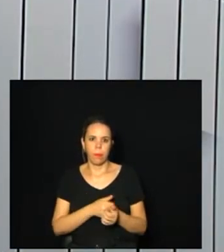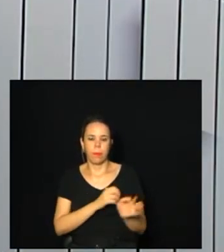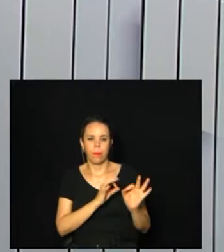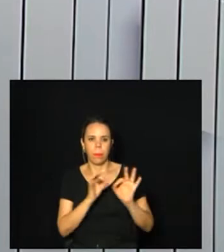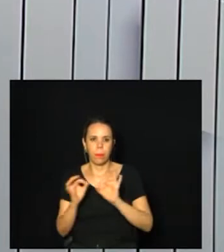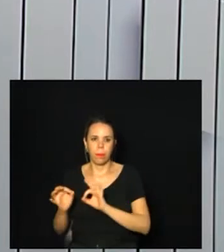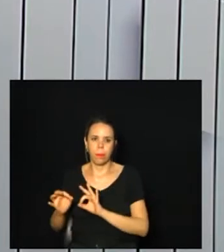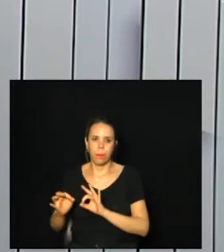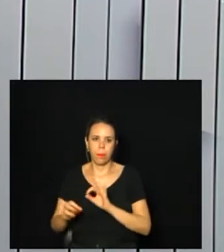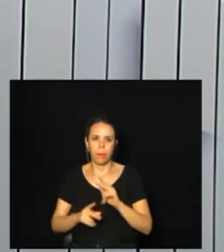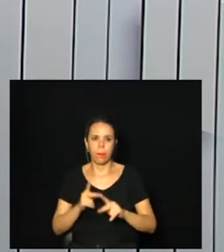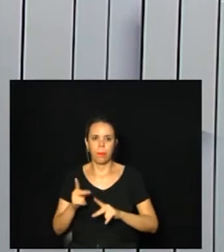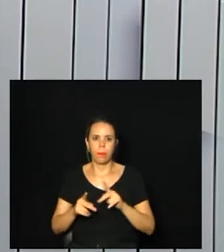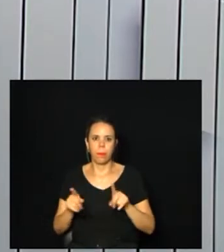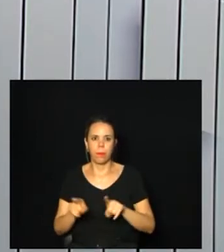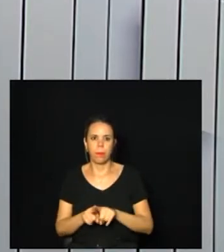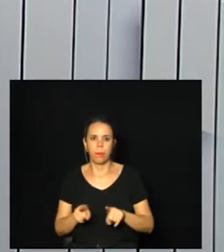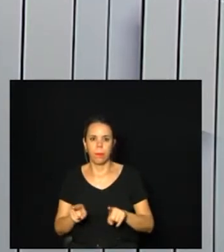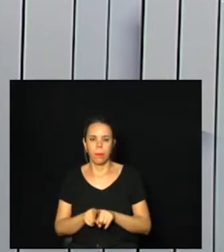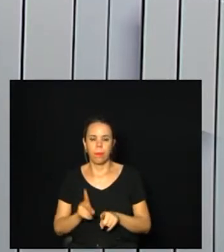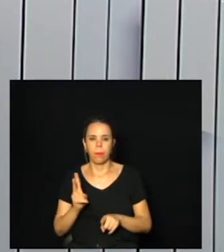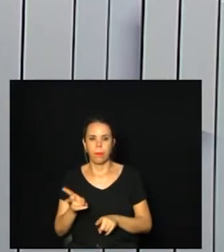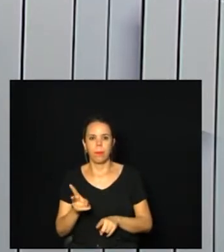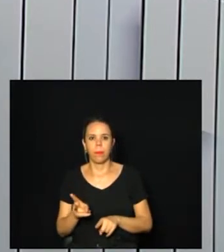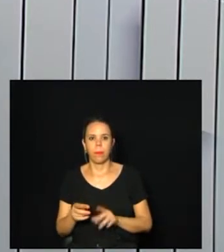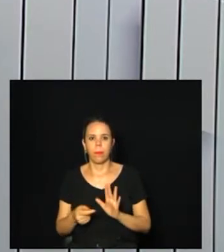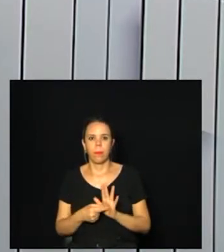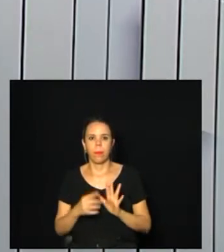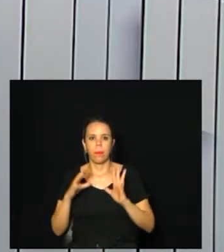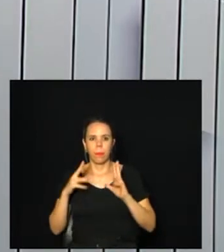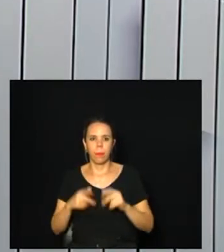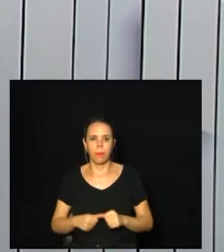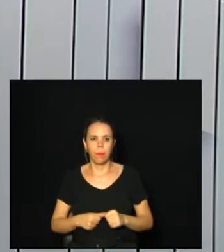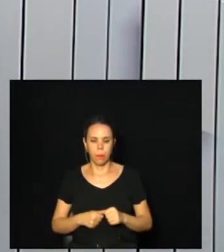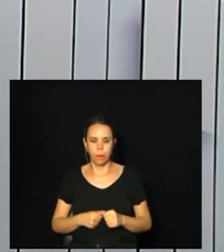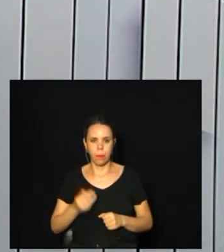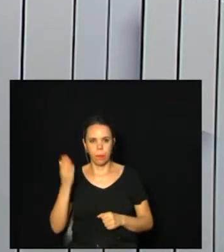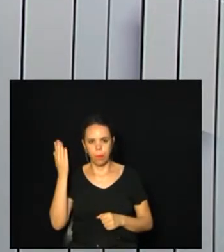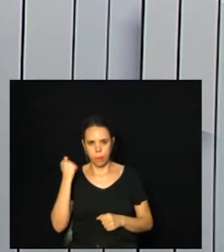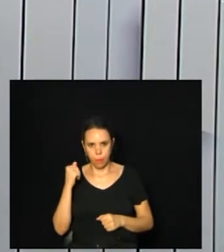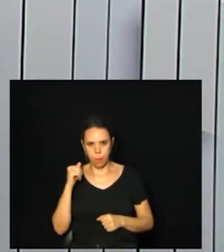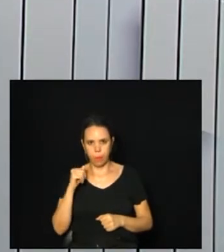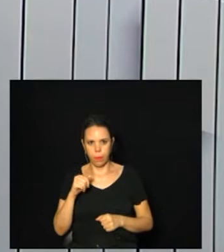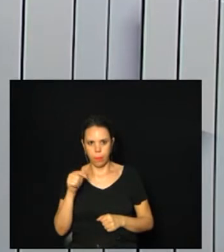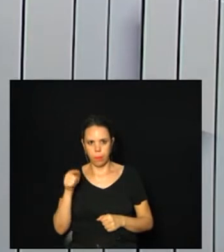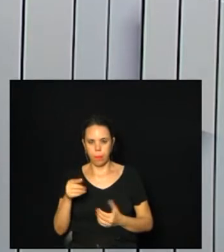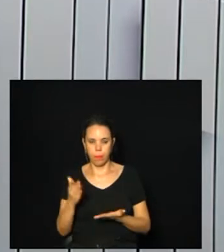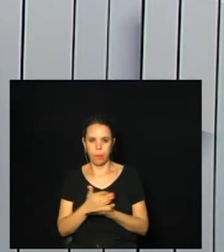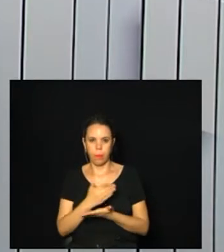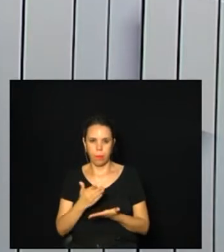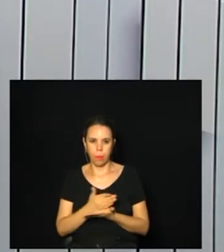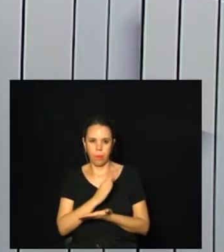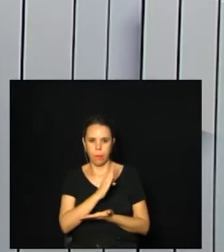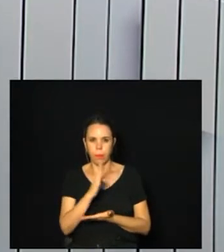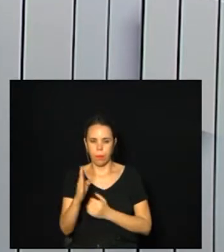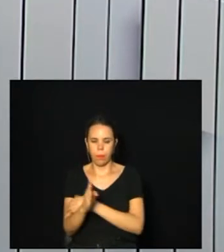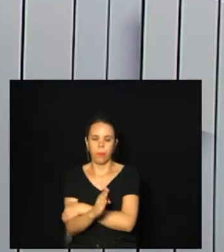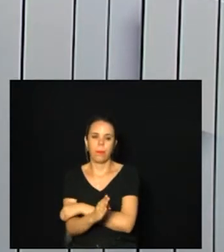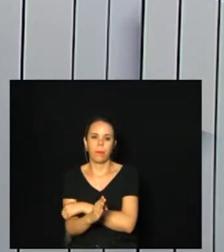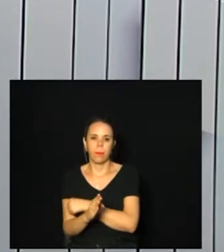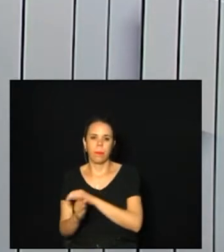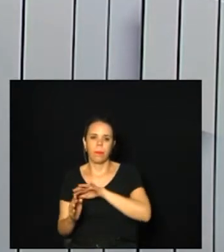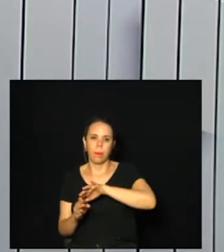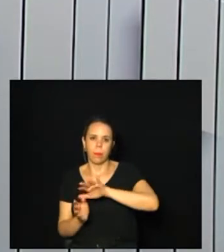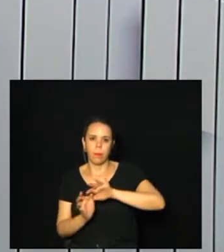acompanhando, telespectador também, sempre com as mãos higienizadas, mas saiba então que estes livros, eles ficam em quarentena